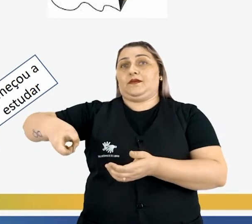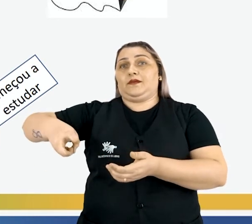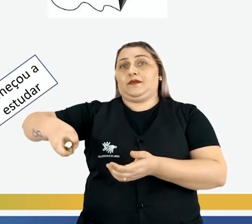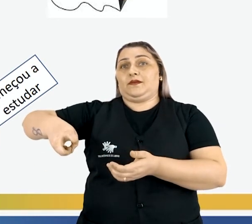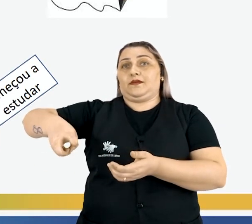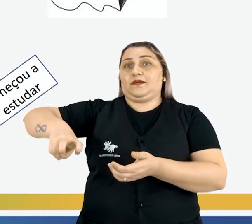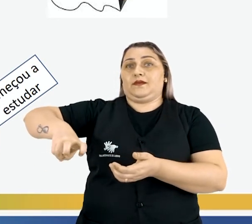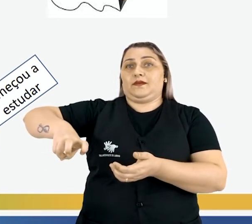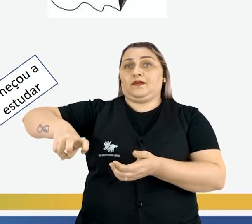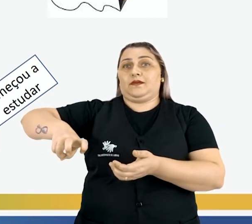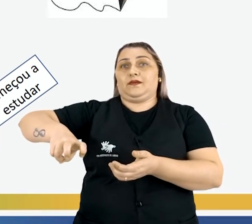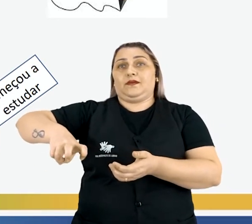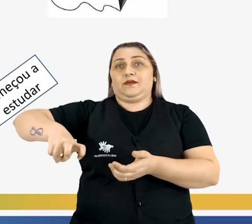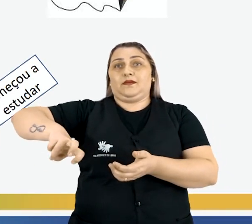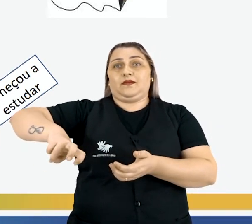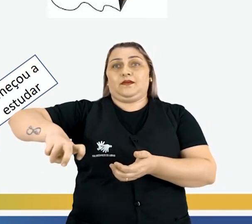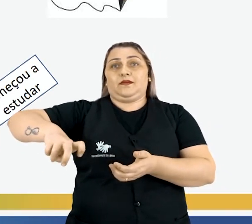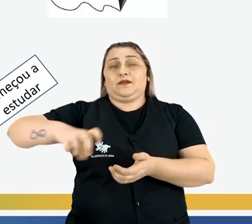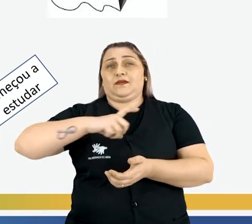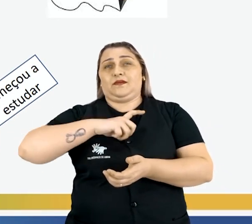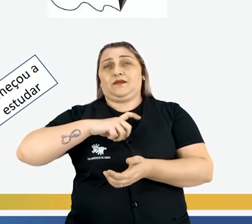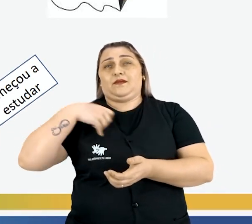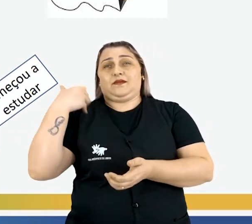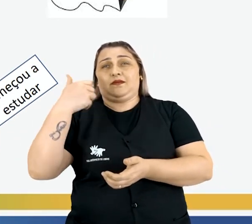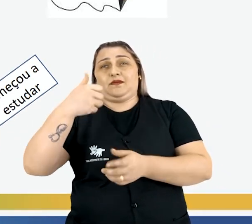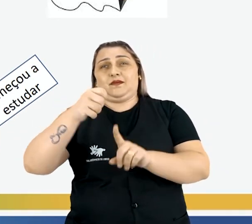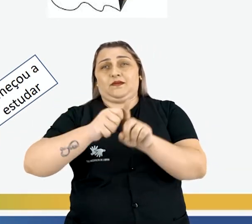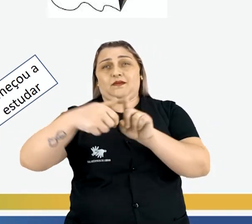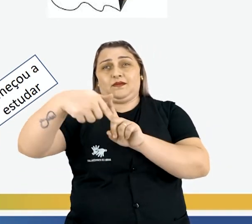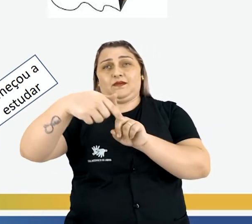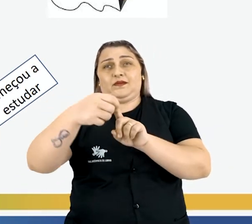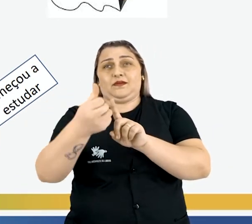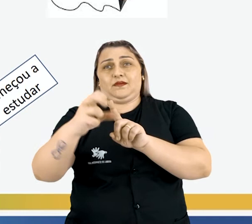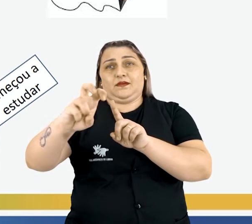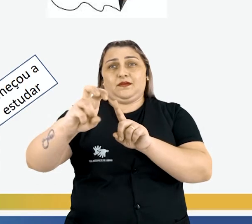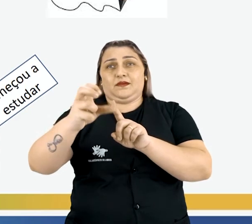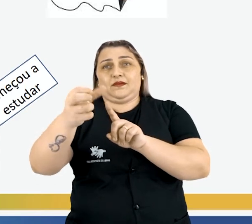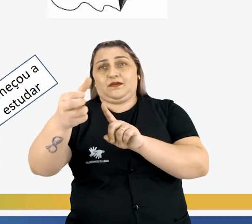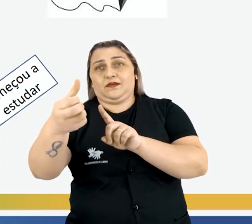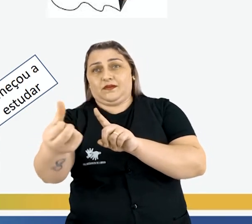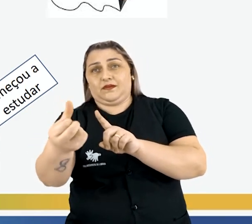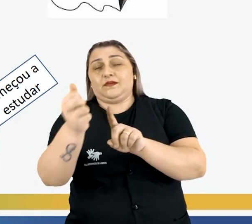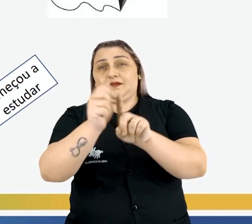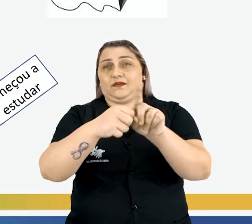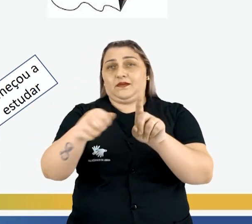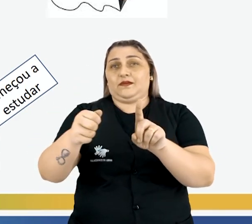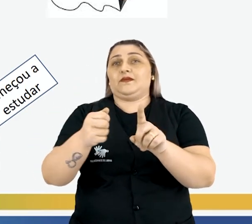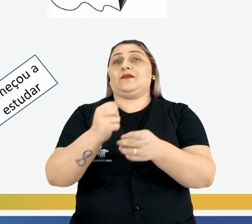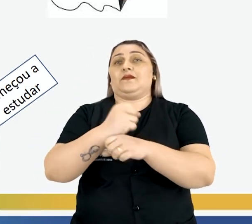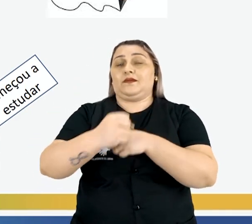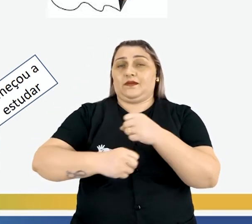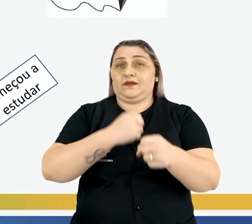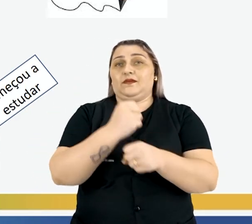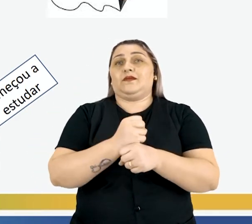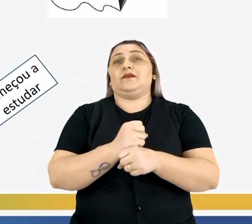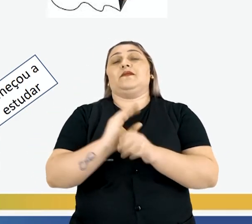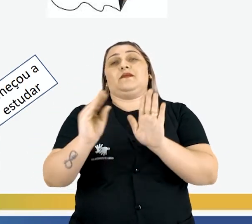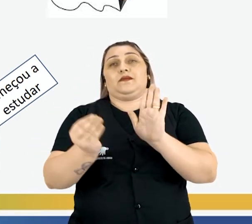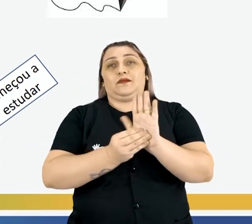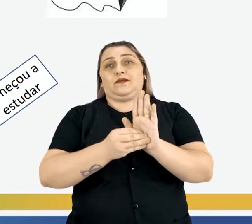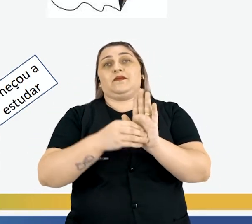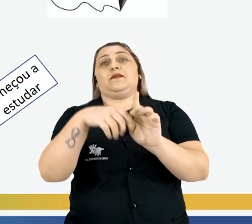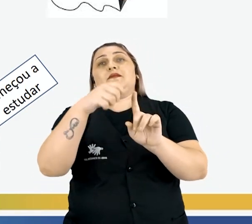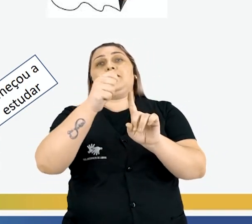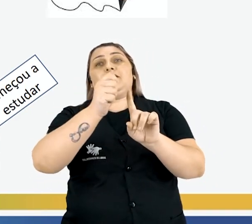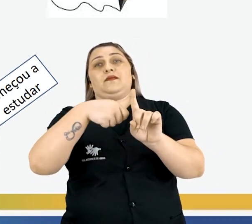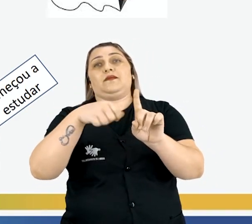Será que você já tinha 6 meses, 7 meses, 5 meses? Qual foi o ano? Aí você vai colocar o ano. Se quiser colocar os meses